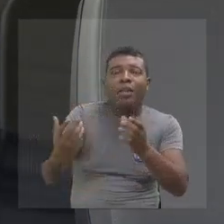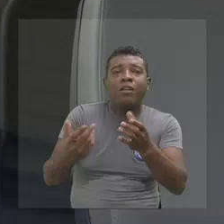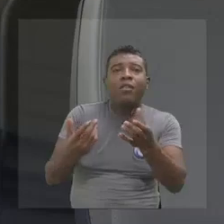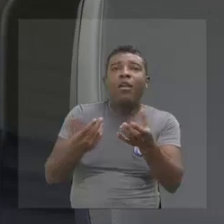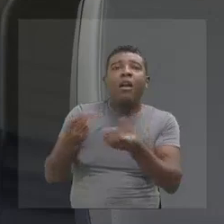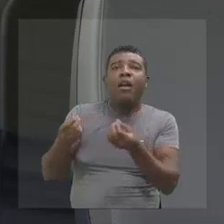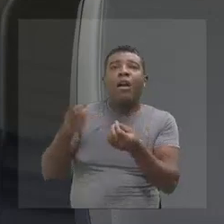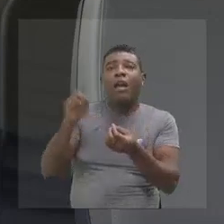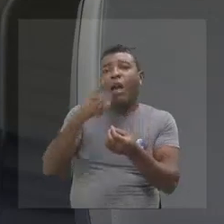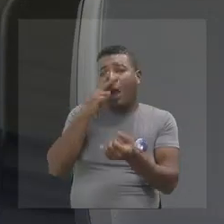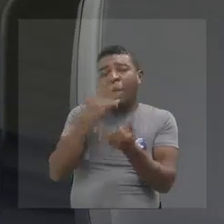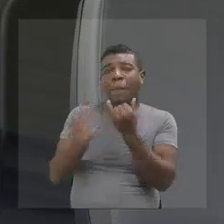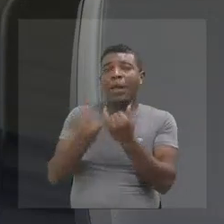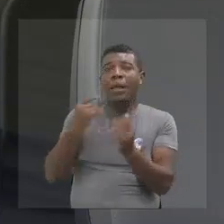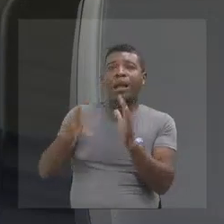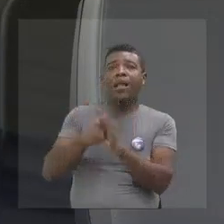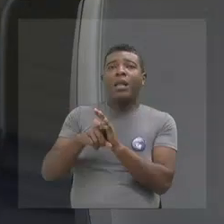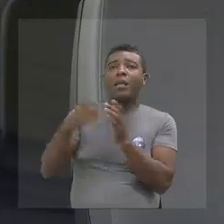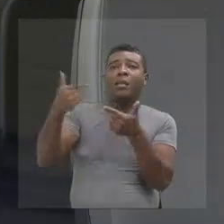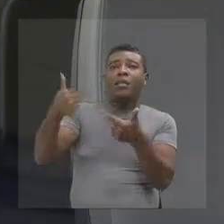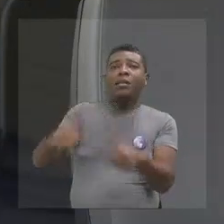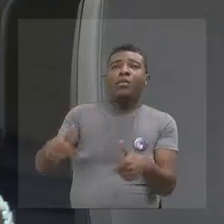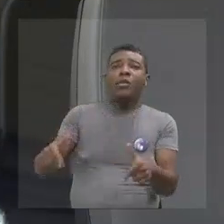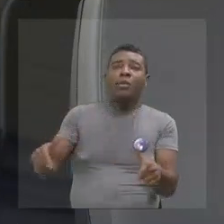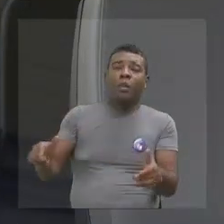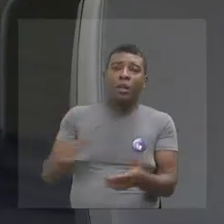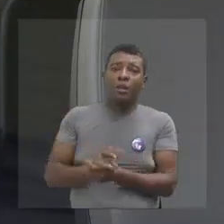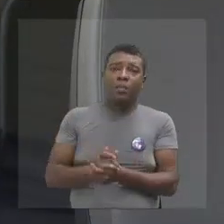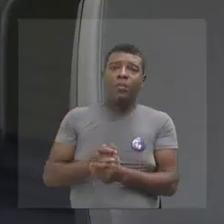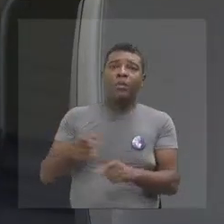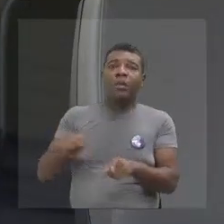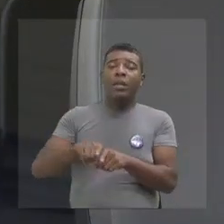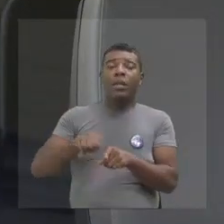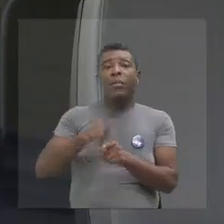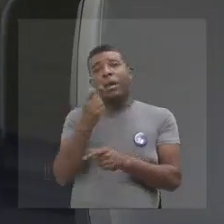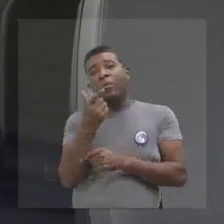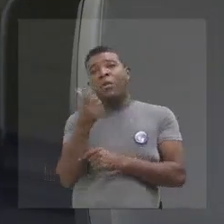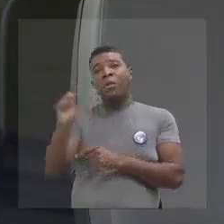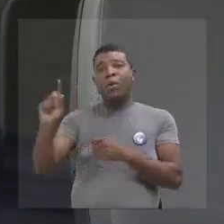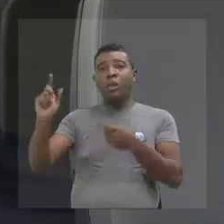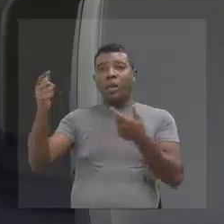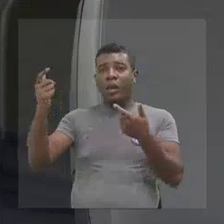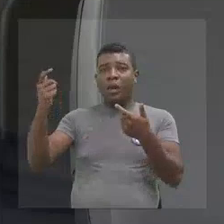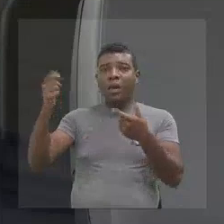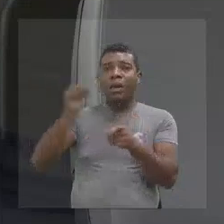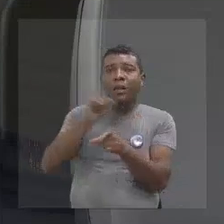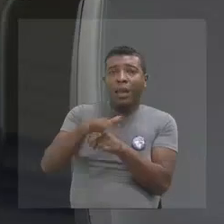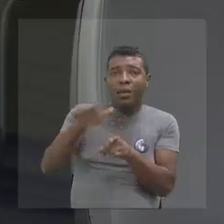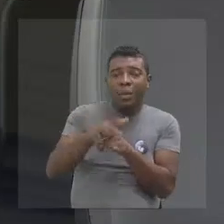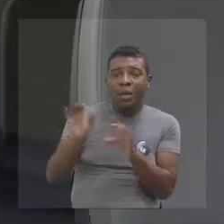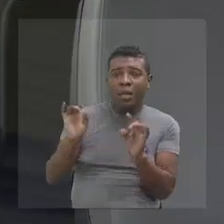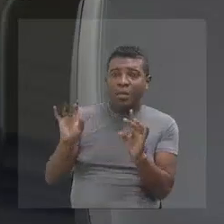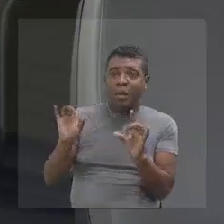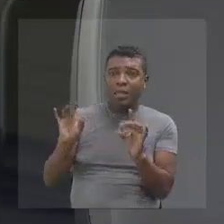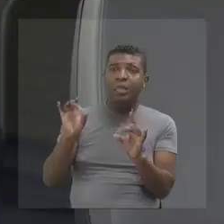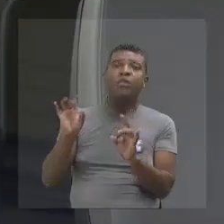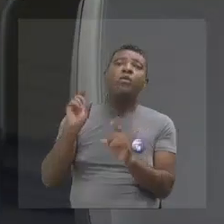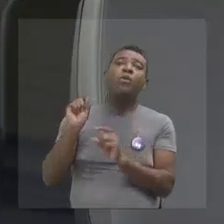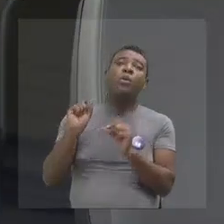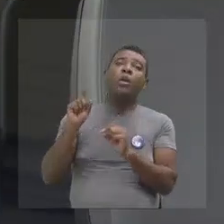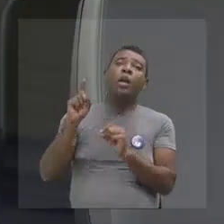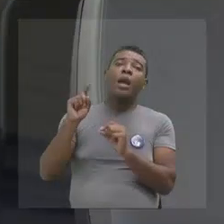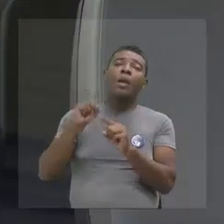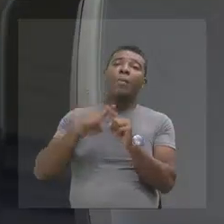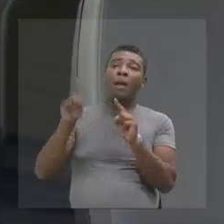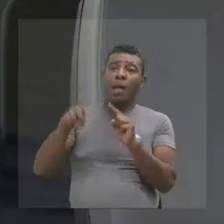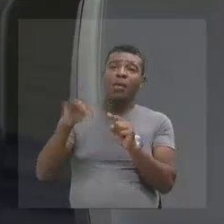visto de legalidade Essa é a minha leitura e tem uma outra demanda muito específica mas acho que é um momento importante também ficar